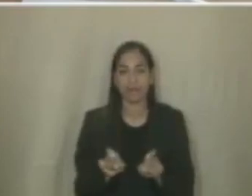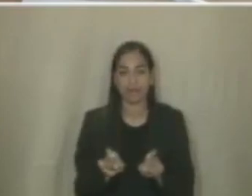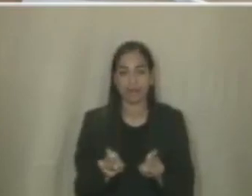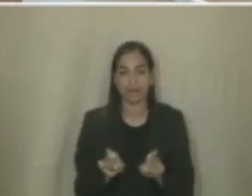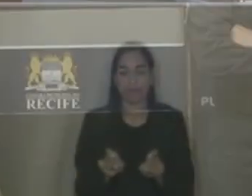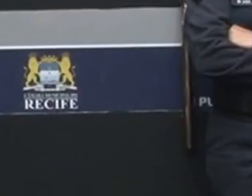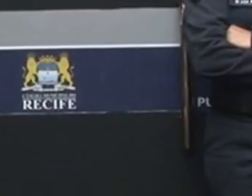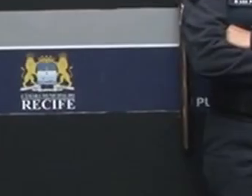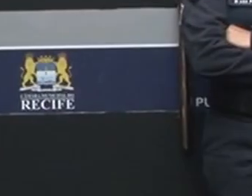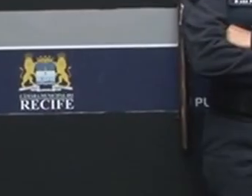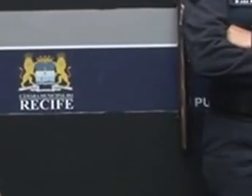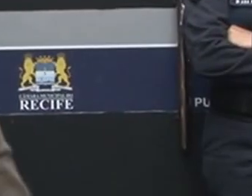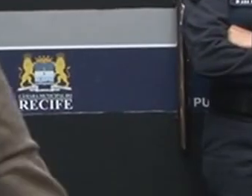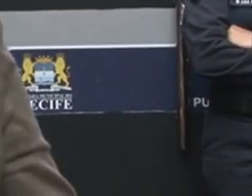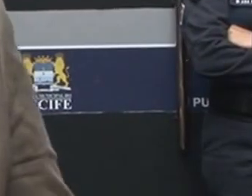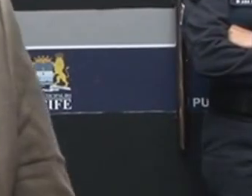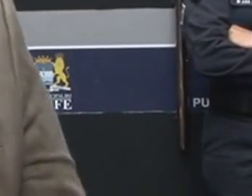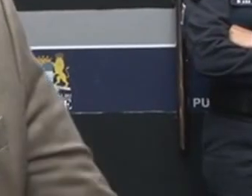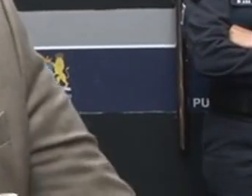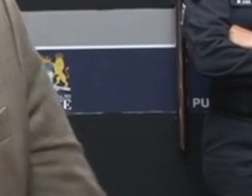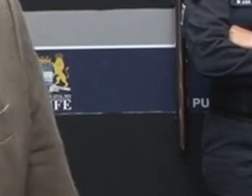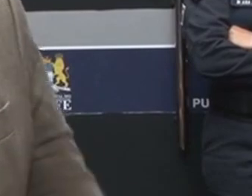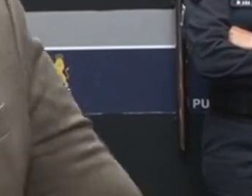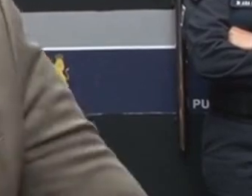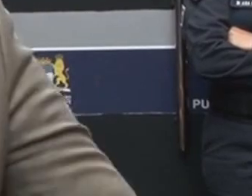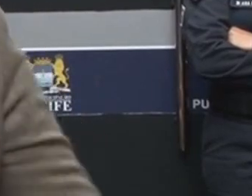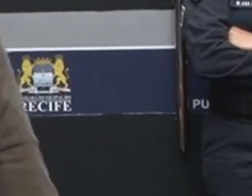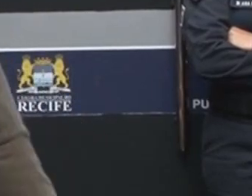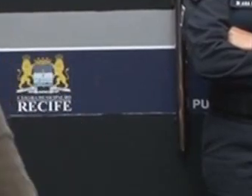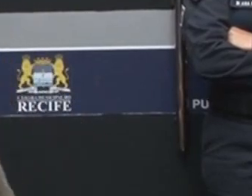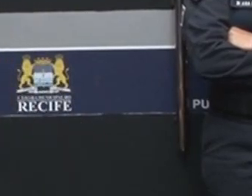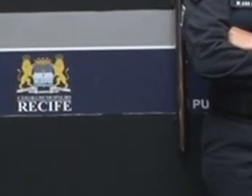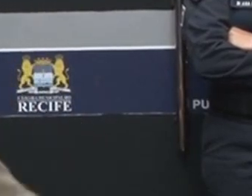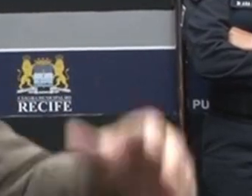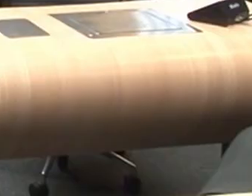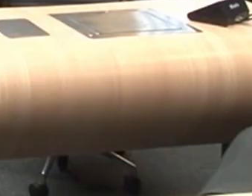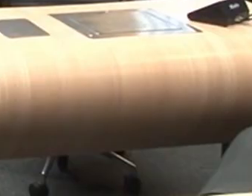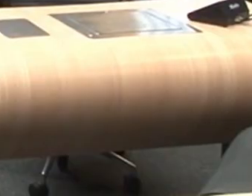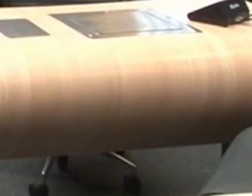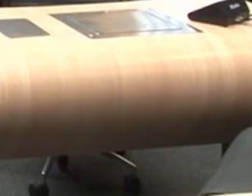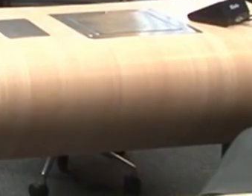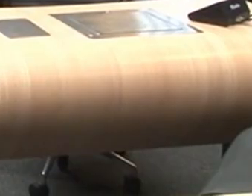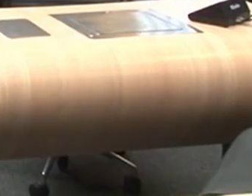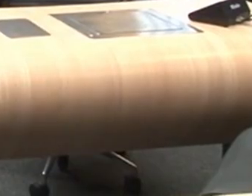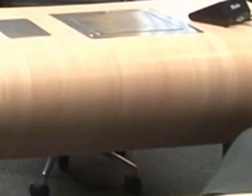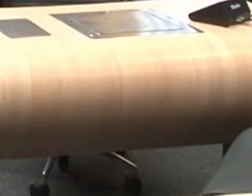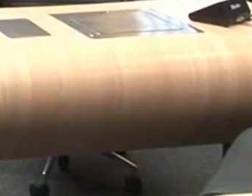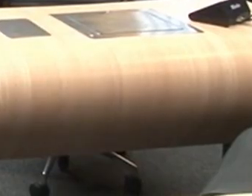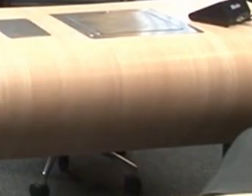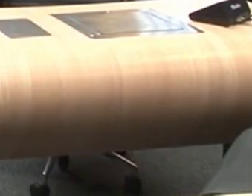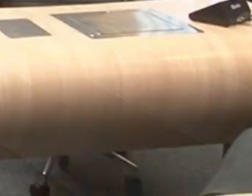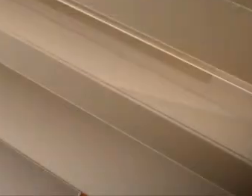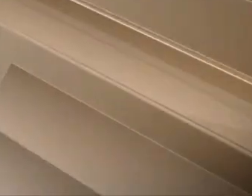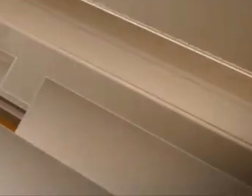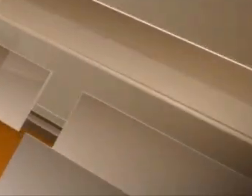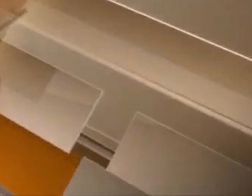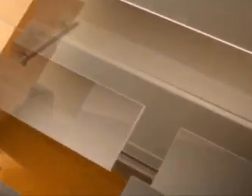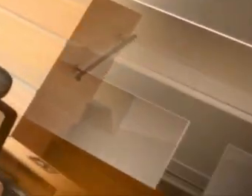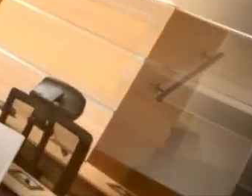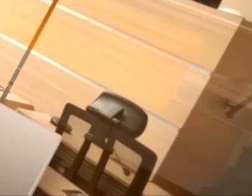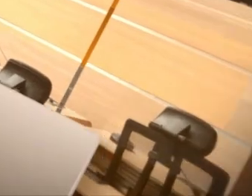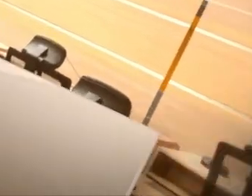é que tá isso no tempo de apartes o vereador Felipe Alecrim reforçou críticas à gestão municipal